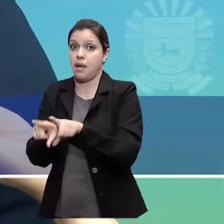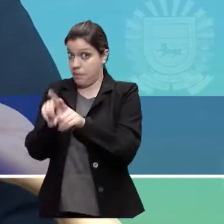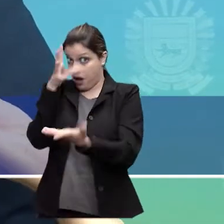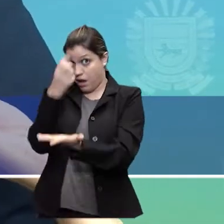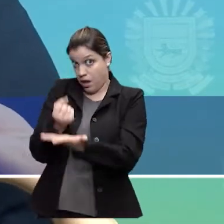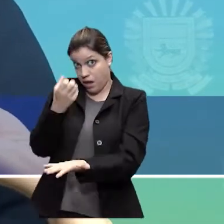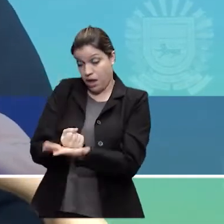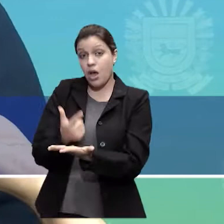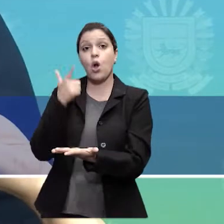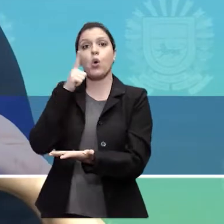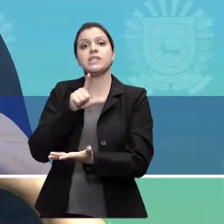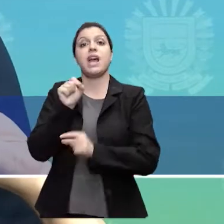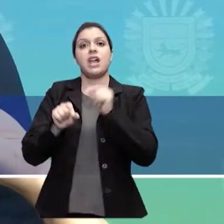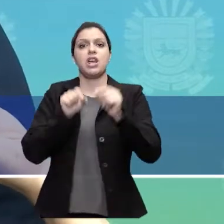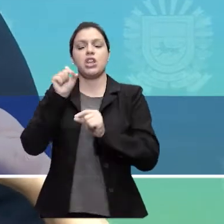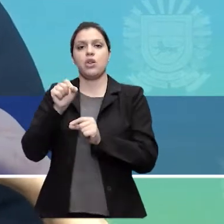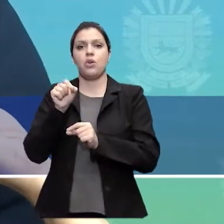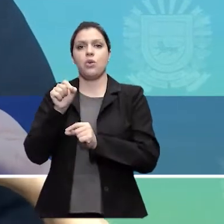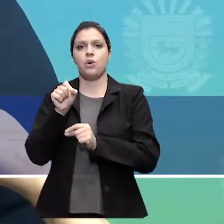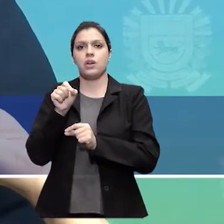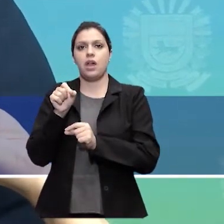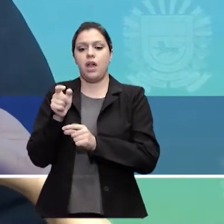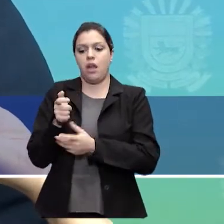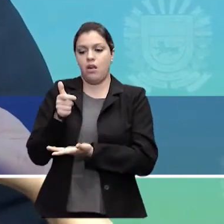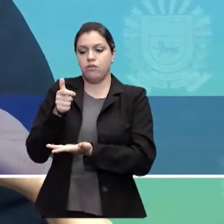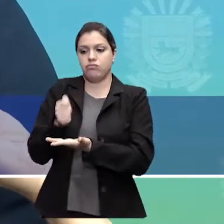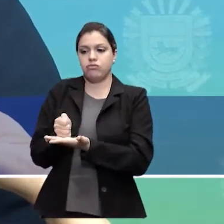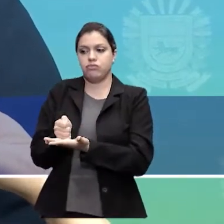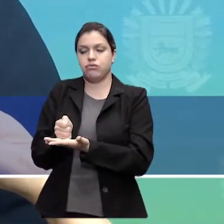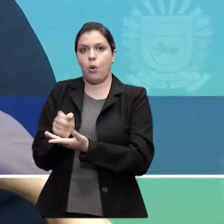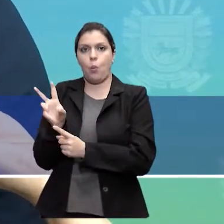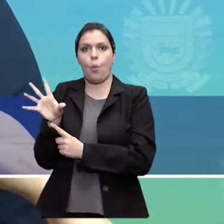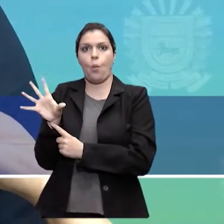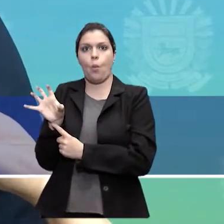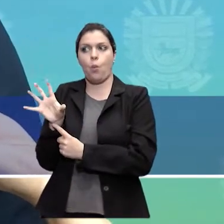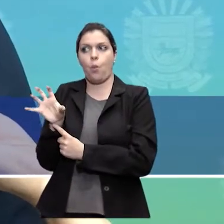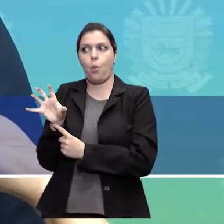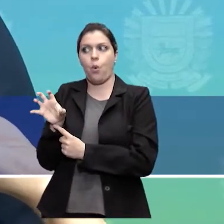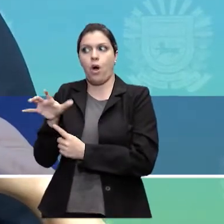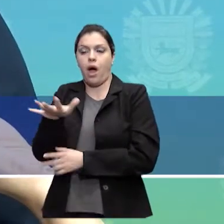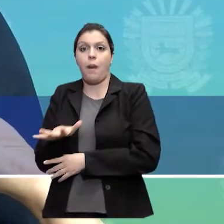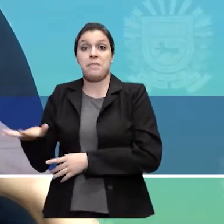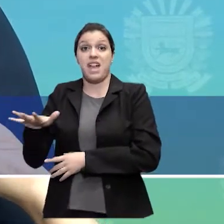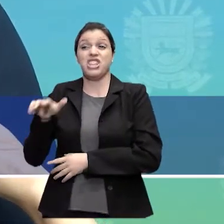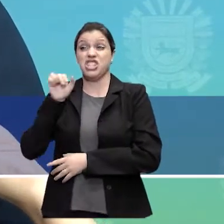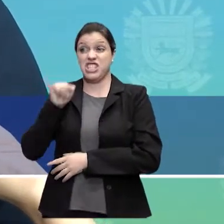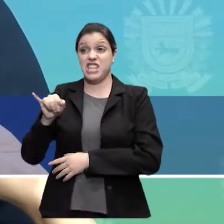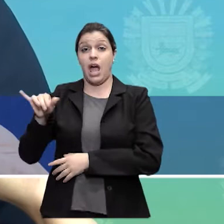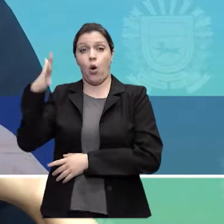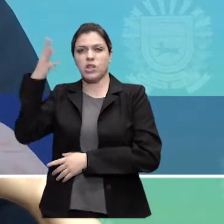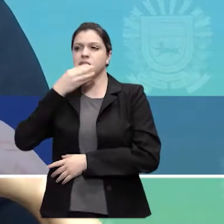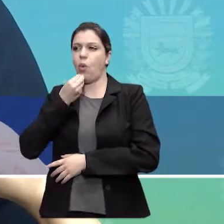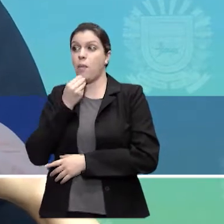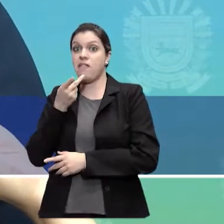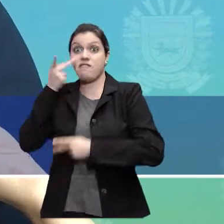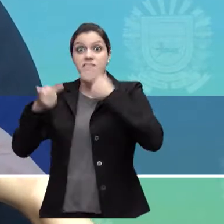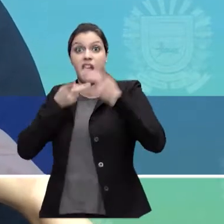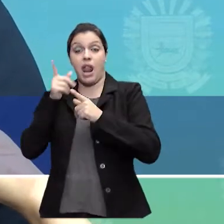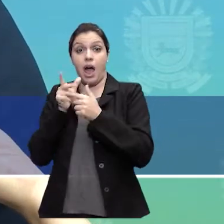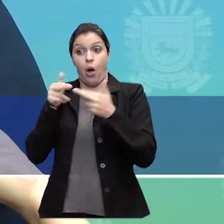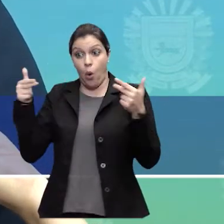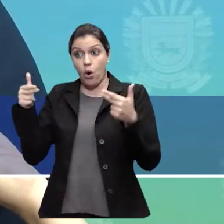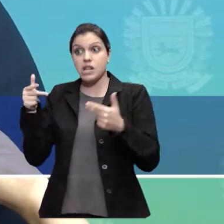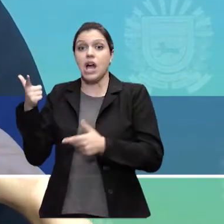sendo ameaçada, e esse aplicativo também pode acionar o microfone e gravar o ambiente onde ela se encontra. Então, se ela estiver